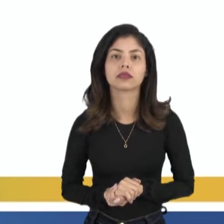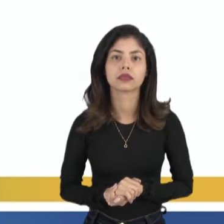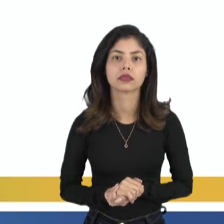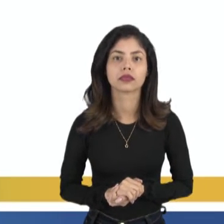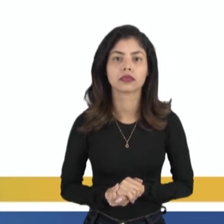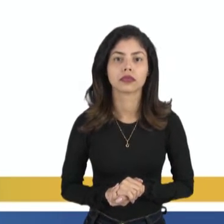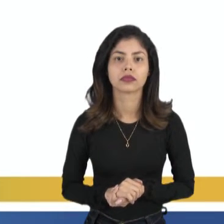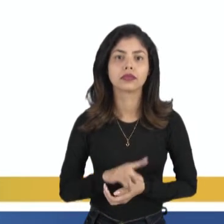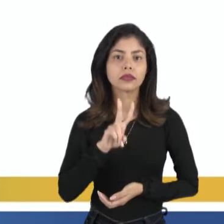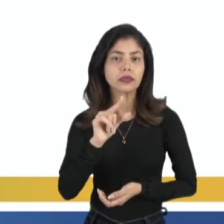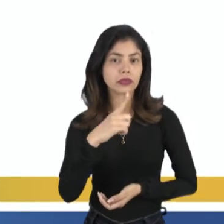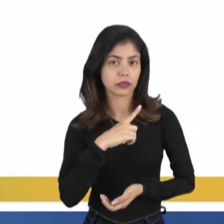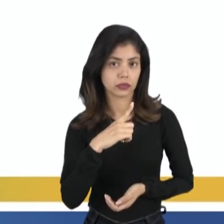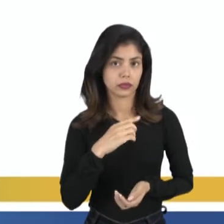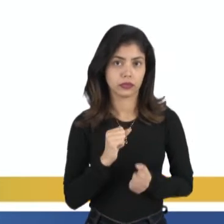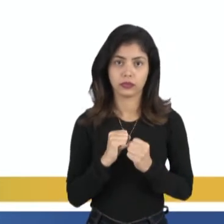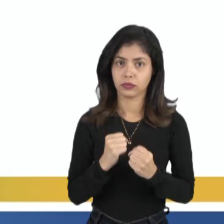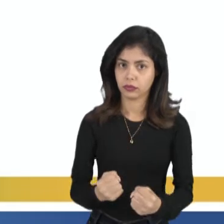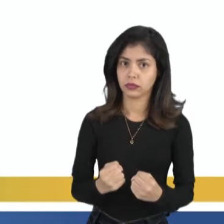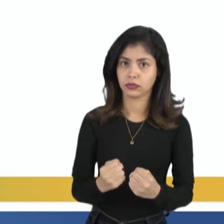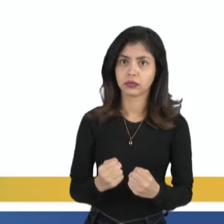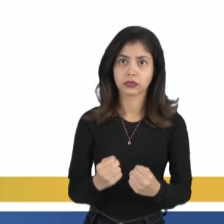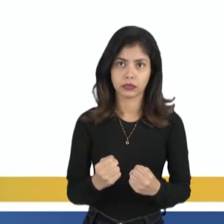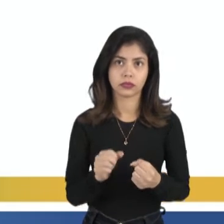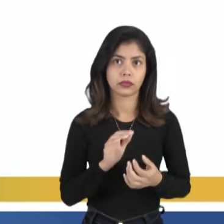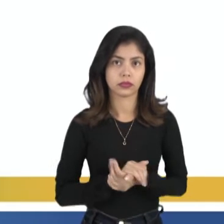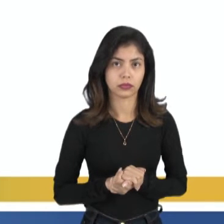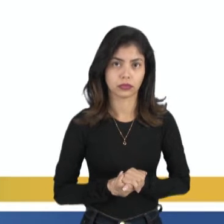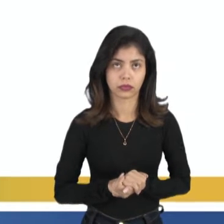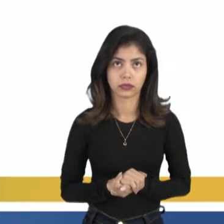Então aqui vai ter uma parte do peso, aqui tem o peso,